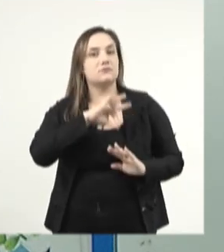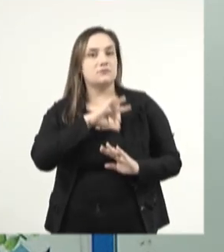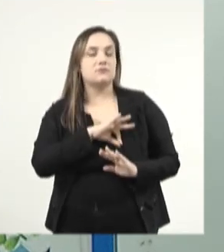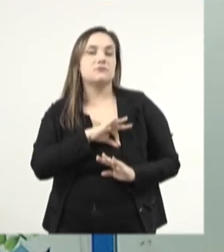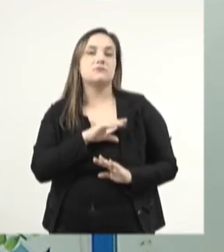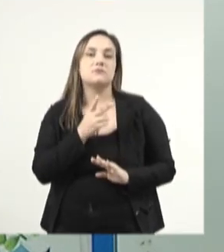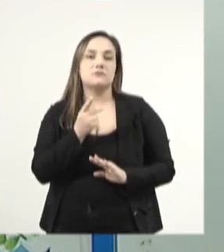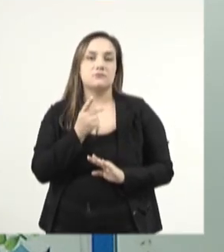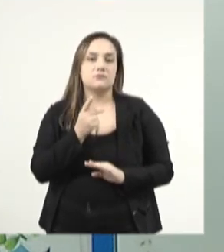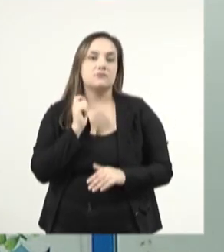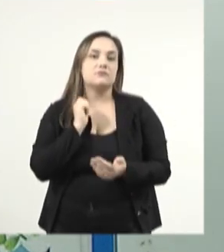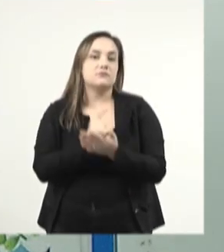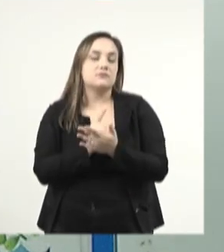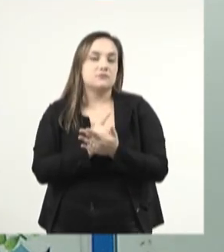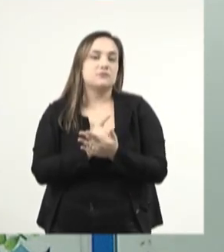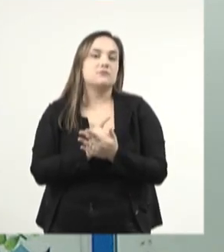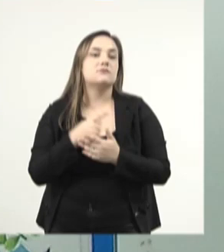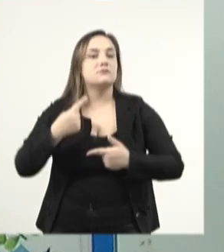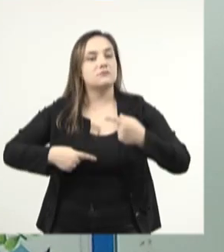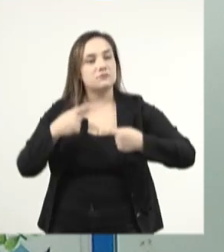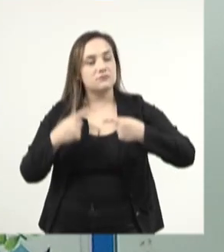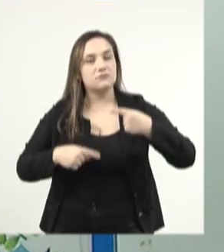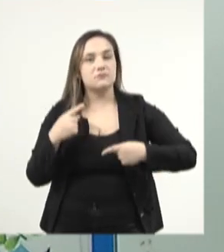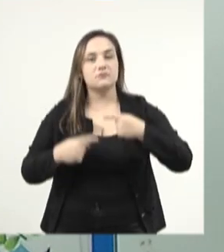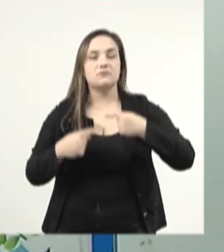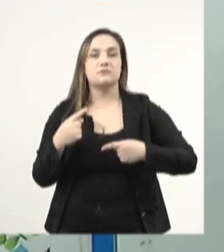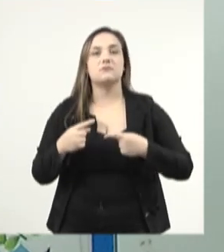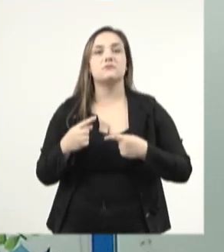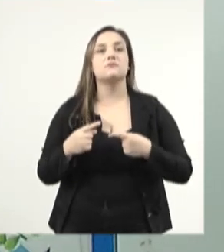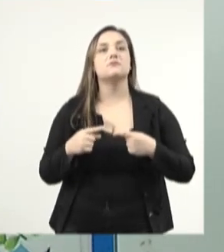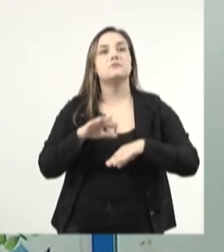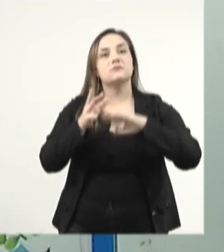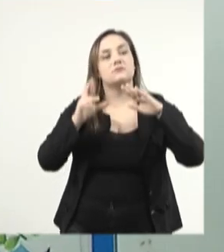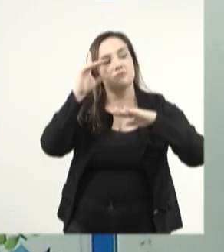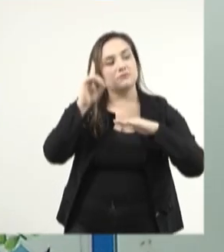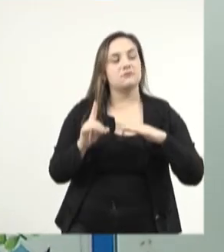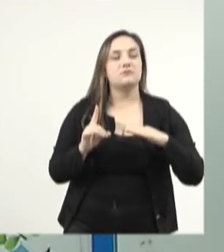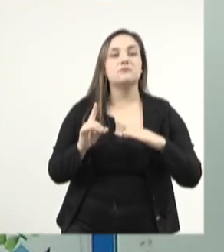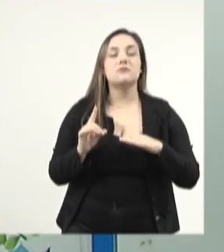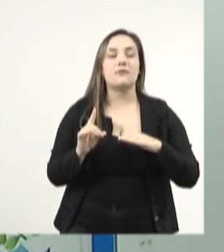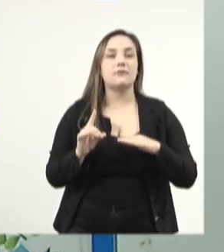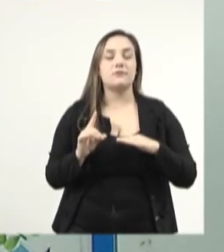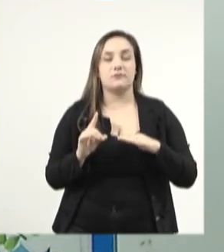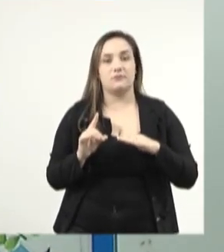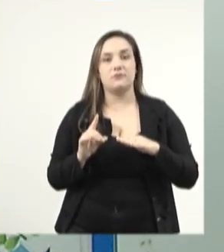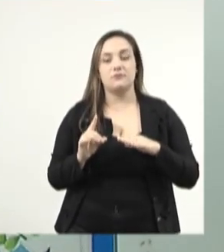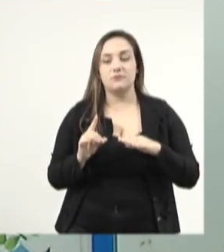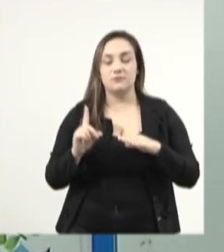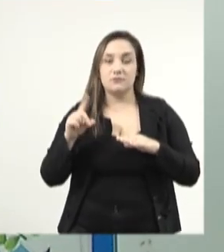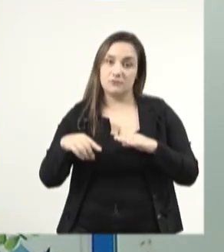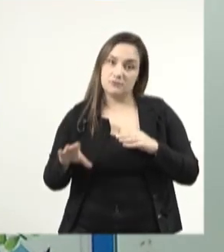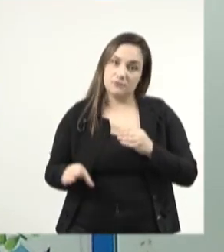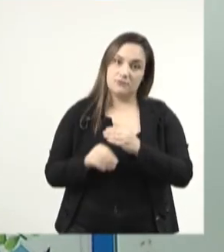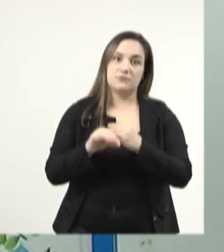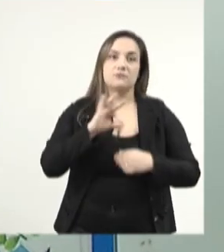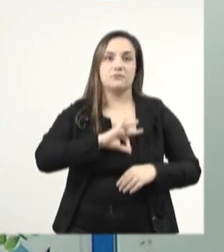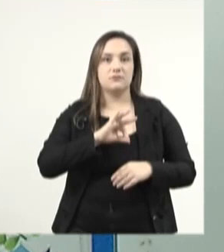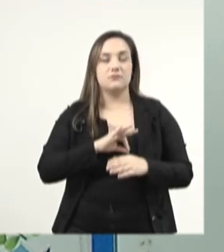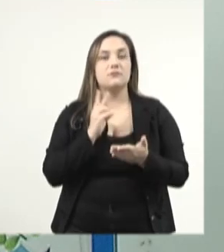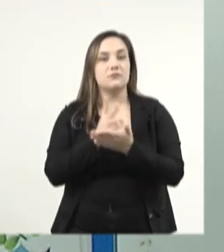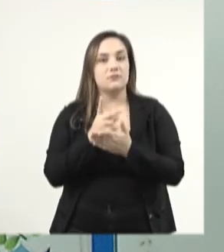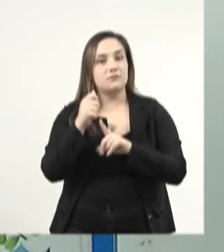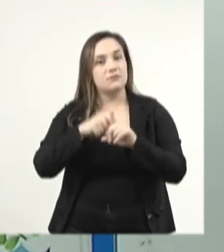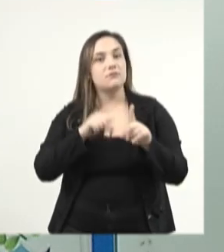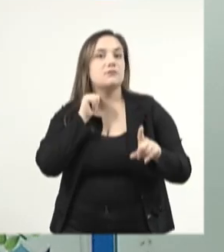momento da categoria e a mesa diretora discutirem e a mesa diretora fazer essa recomposição salarial aconteça no mês de